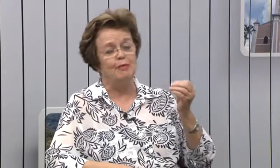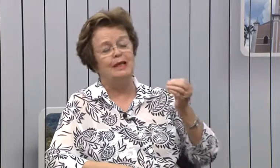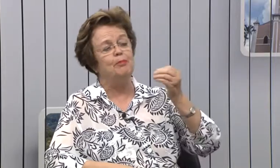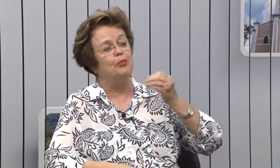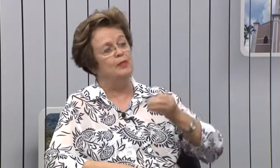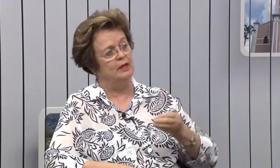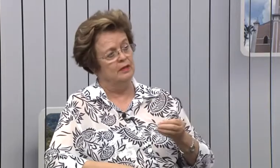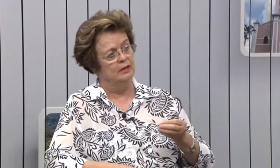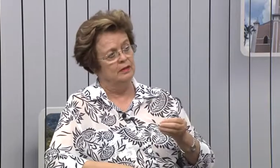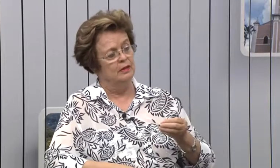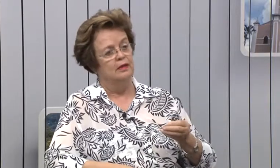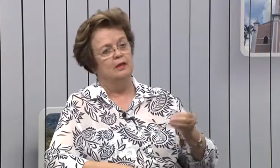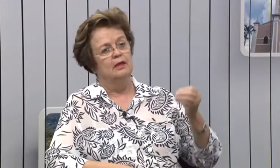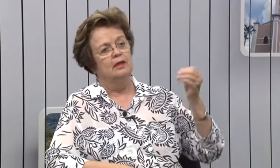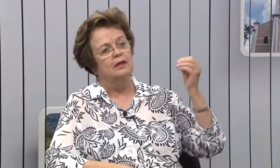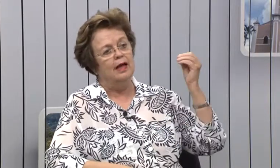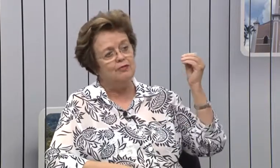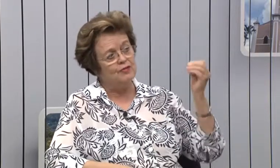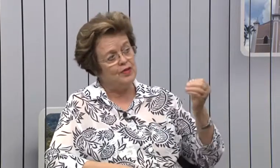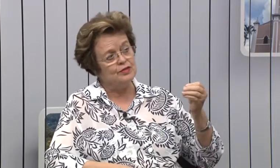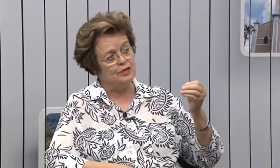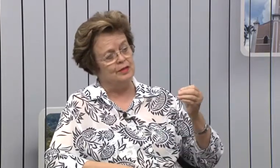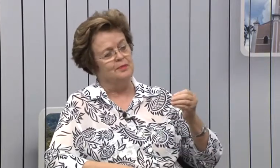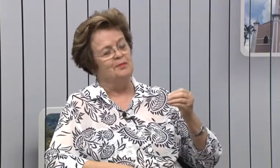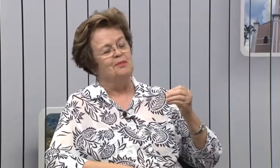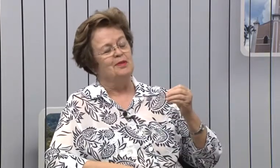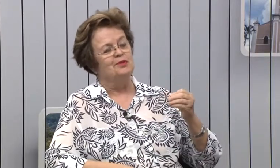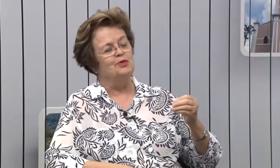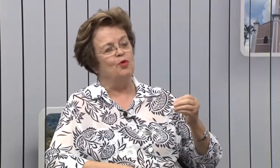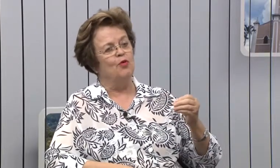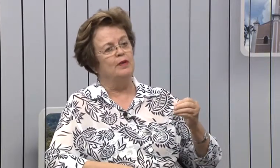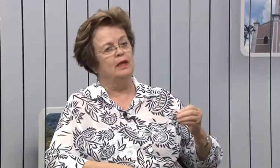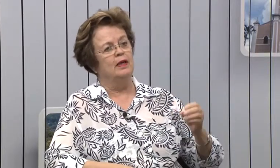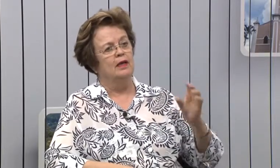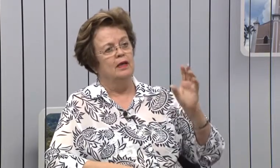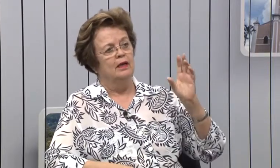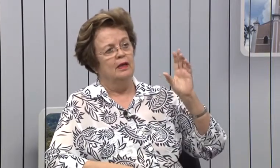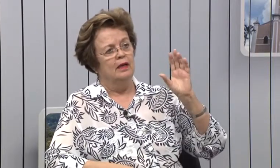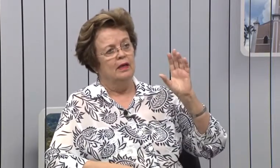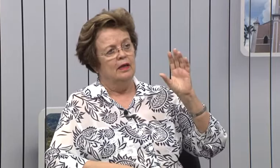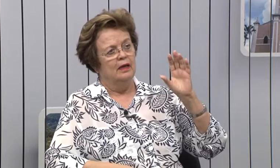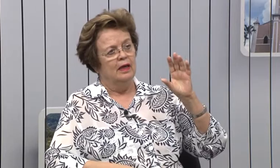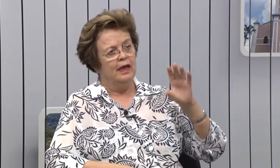uma chamada pública da Anvisa sobre